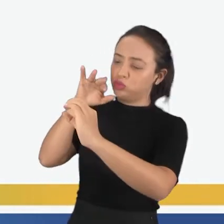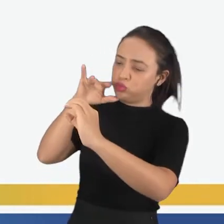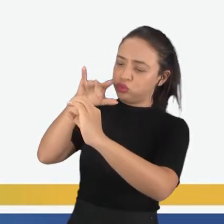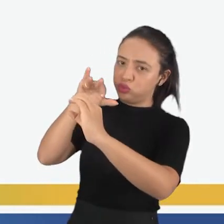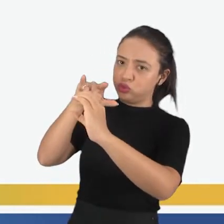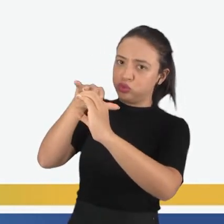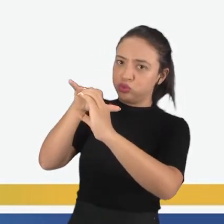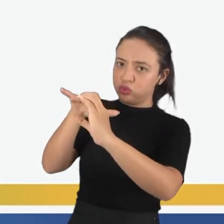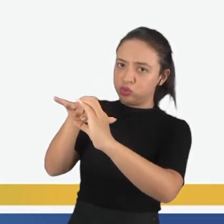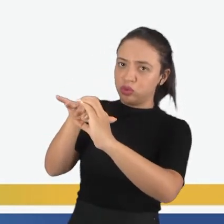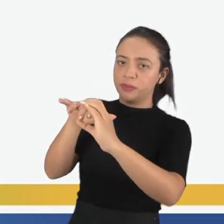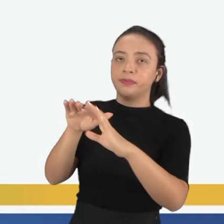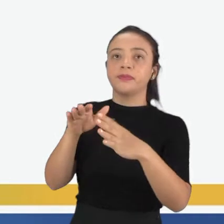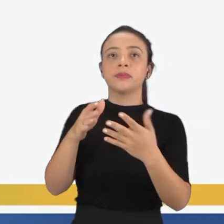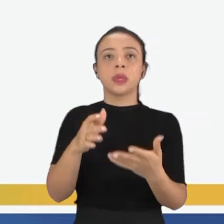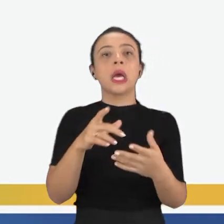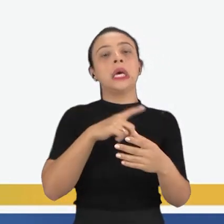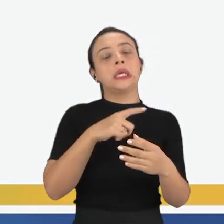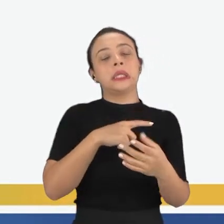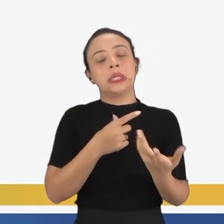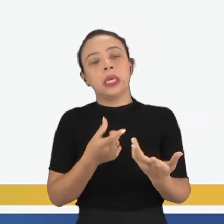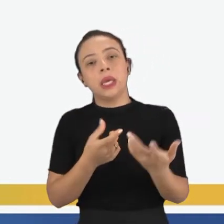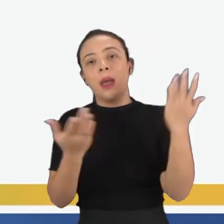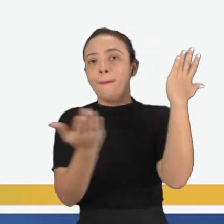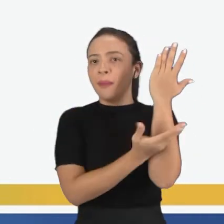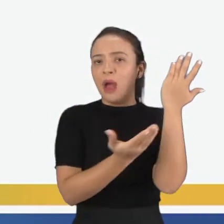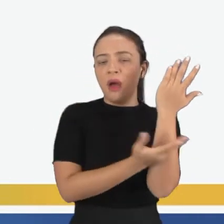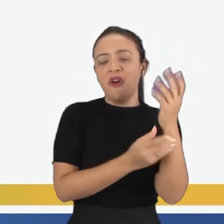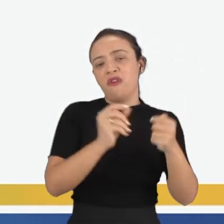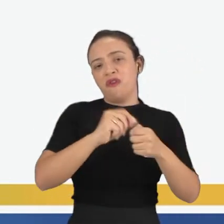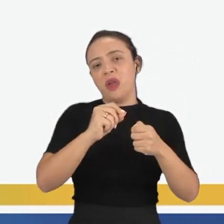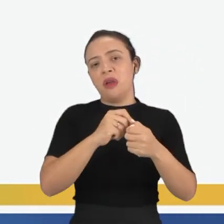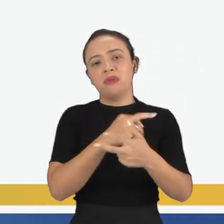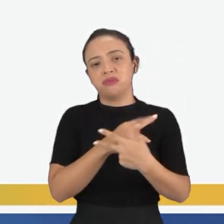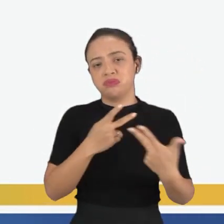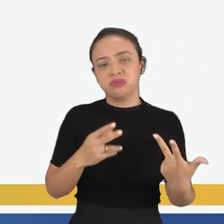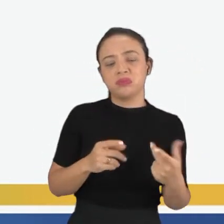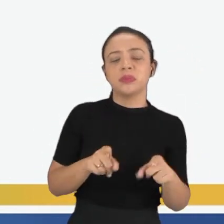cavidade. Geralmente feitos com bambus, ossos, cabaças,